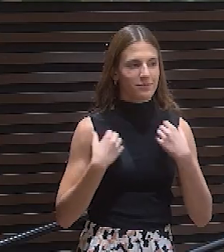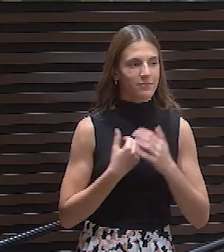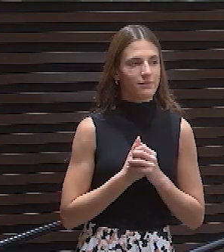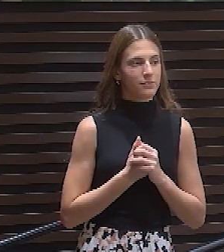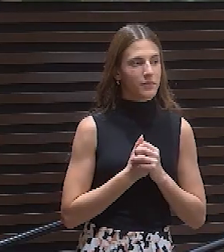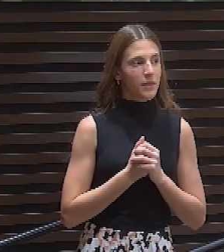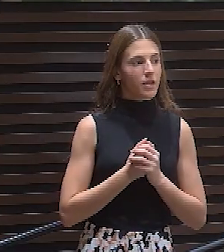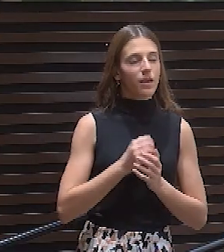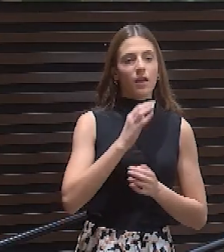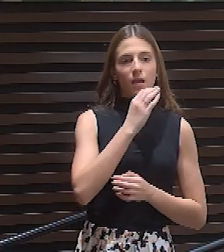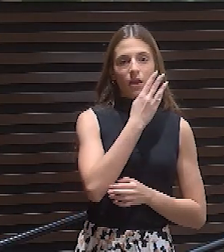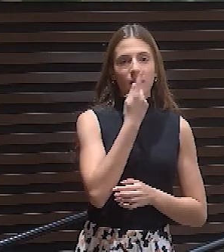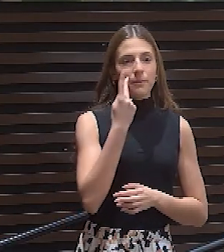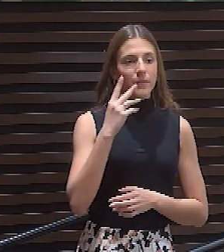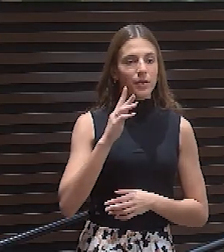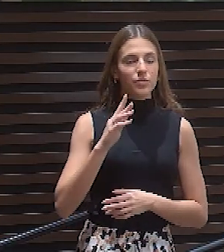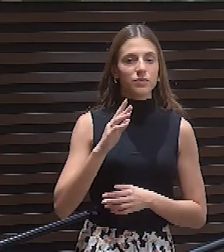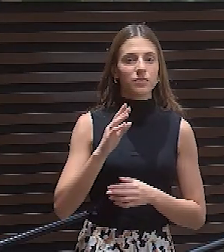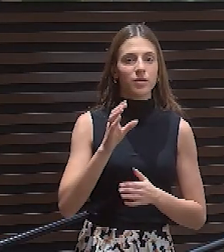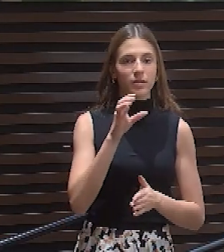em Hebreus capítulo